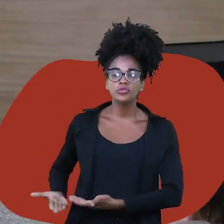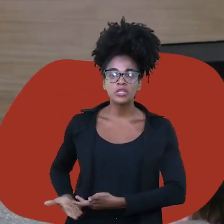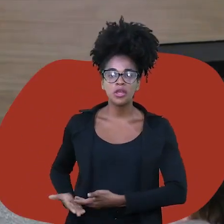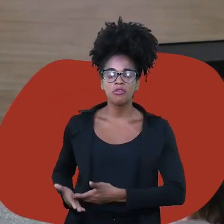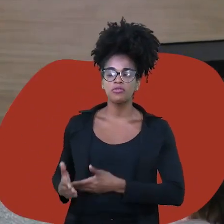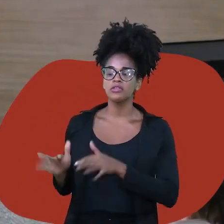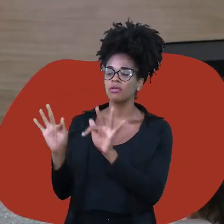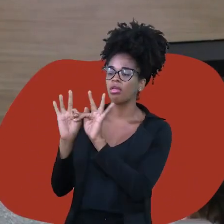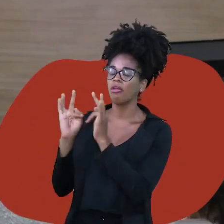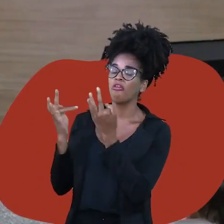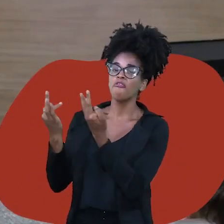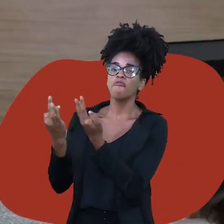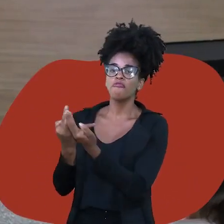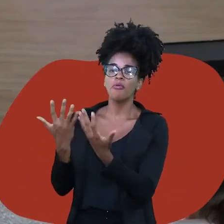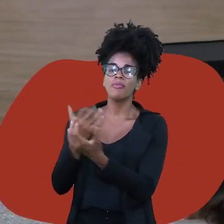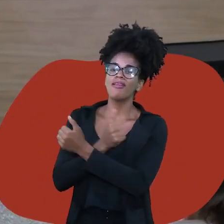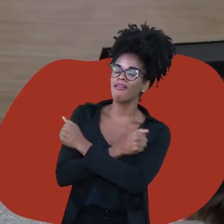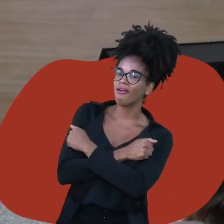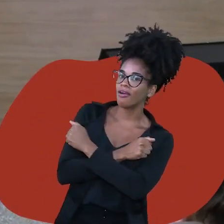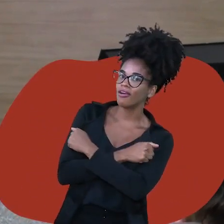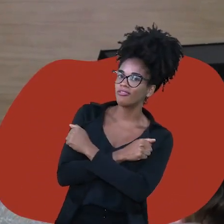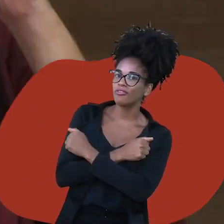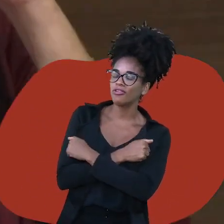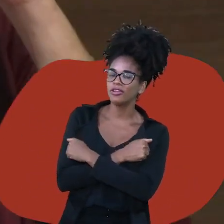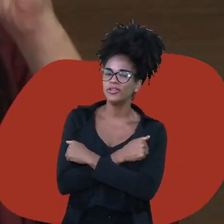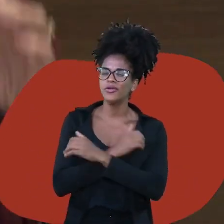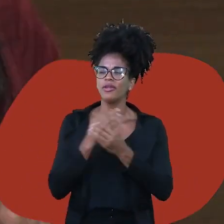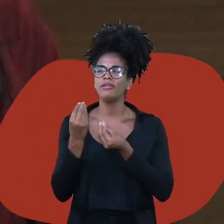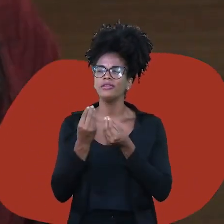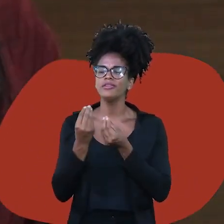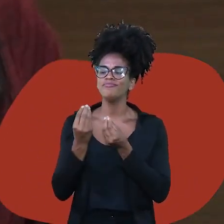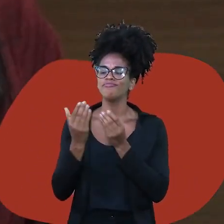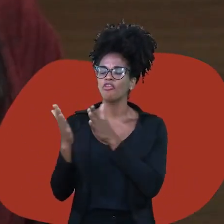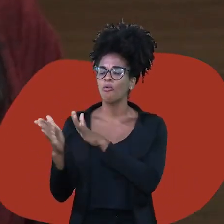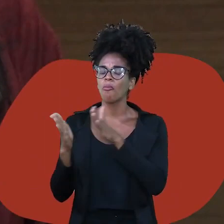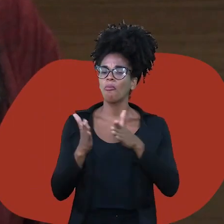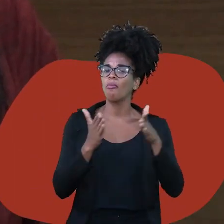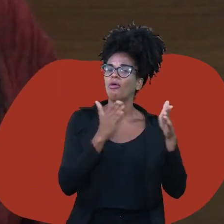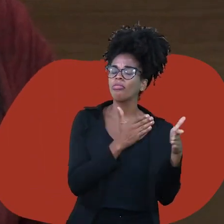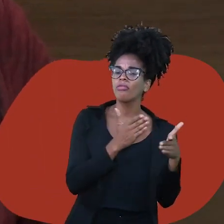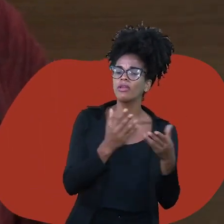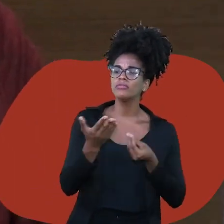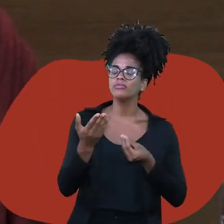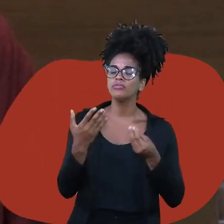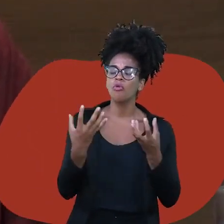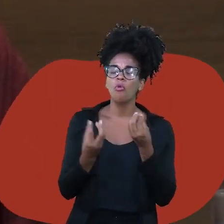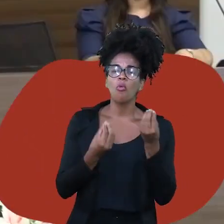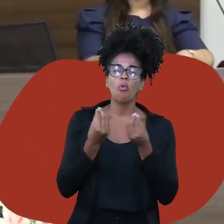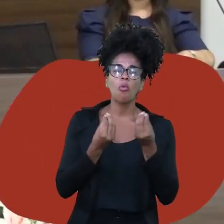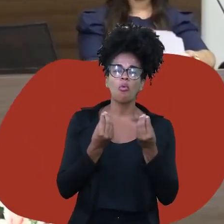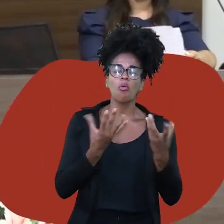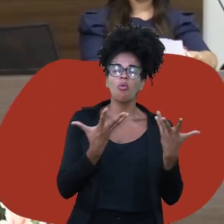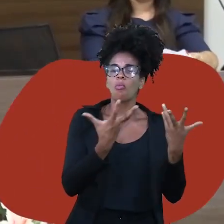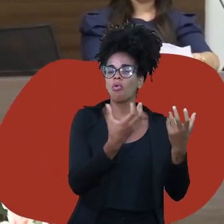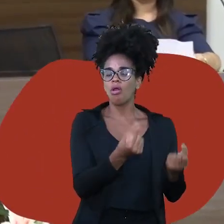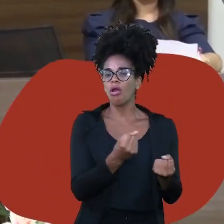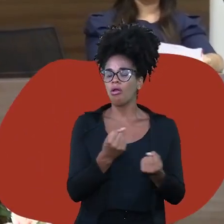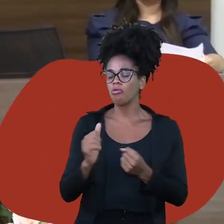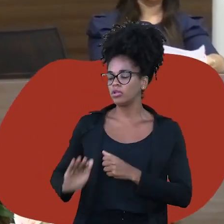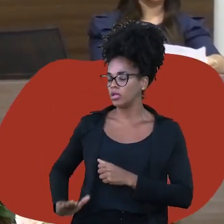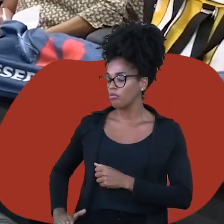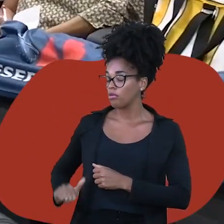família acolhedora e a interface com o sistema de garantia de direitos da criança e do